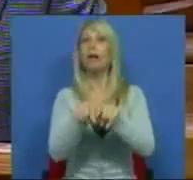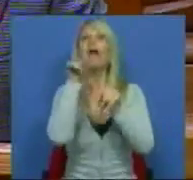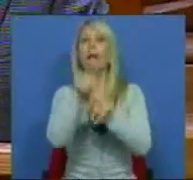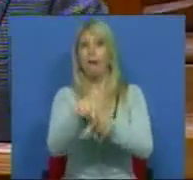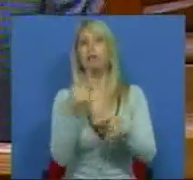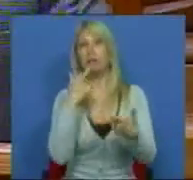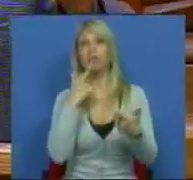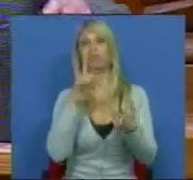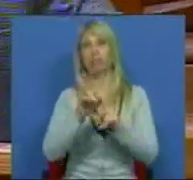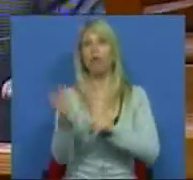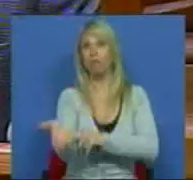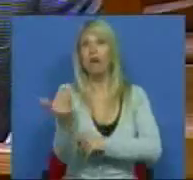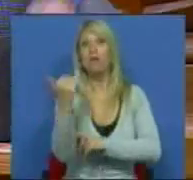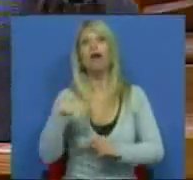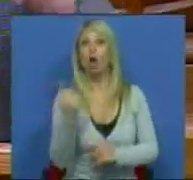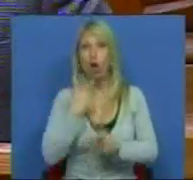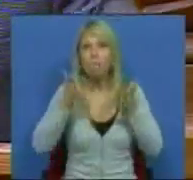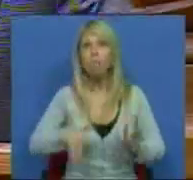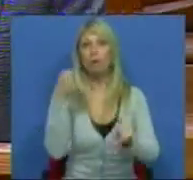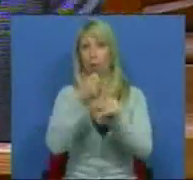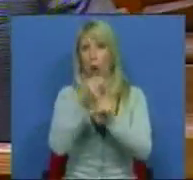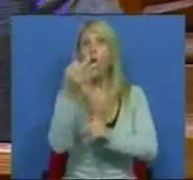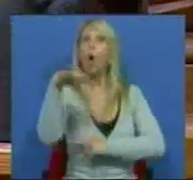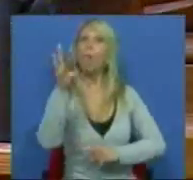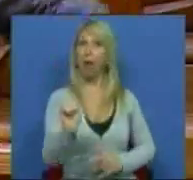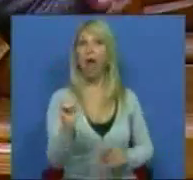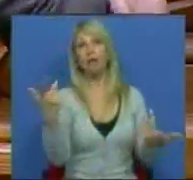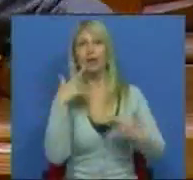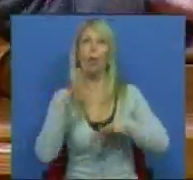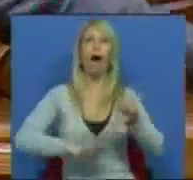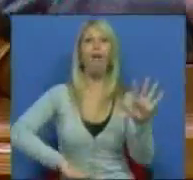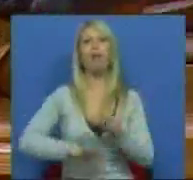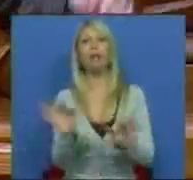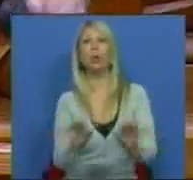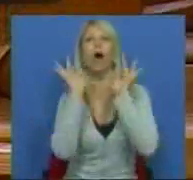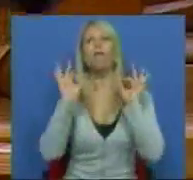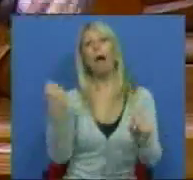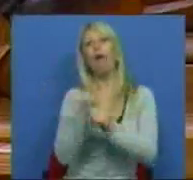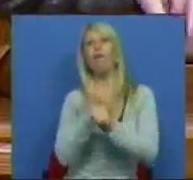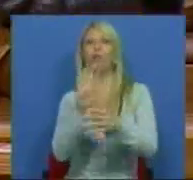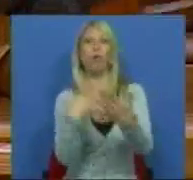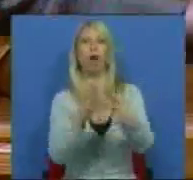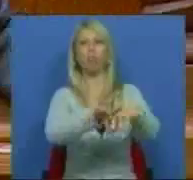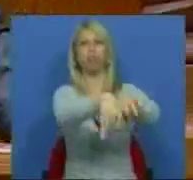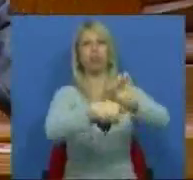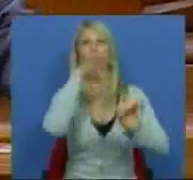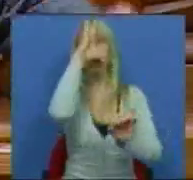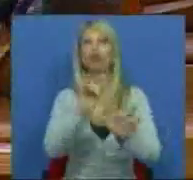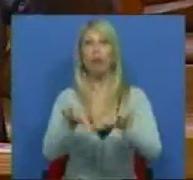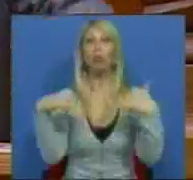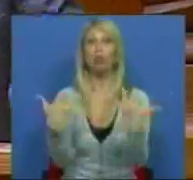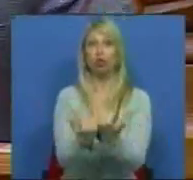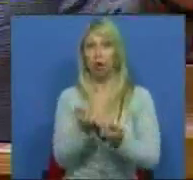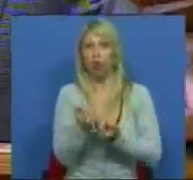que nós temos que combater. O Partido Socialista se vai fazendo o papel do cangalheiro do Estado Social, peça a peça, fatia a